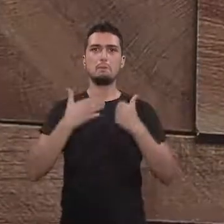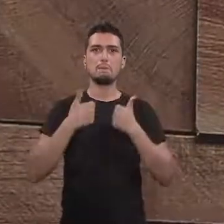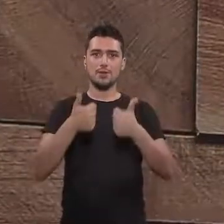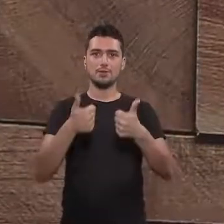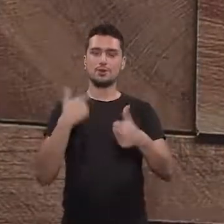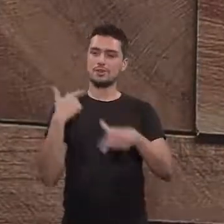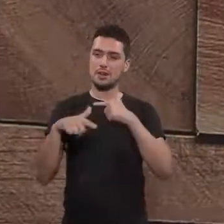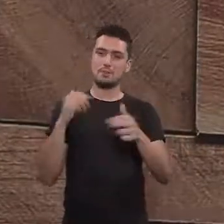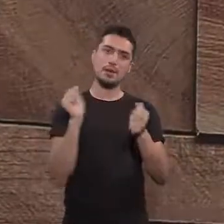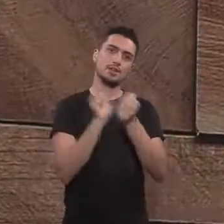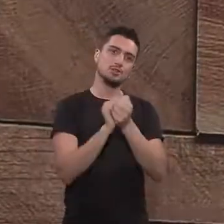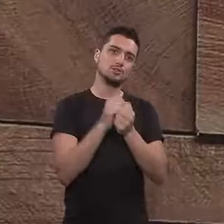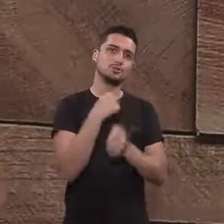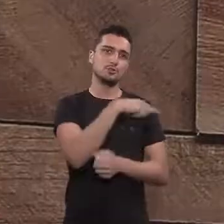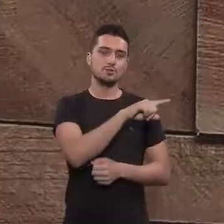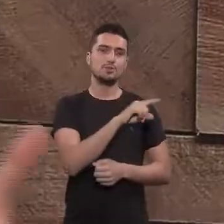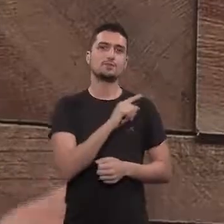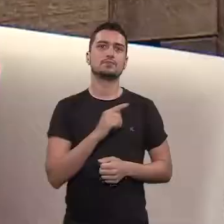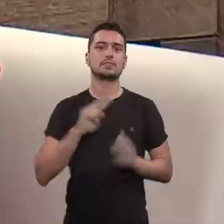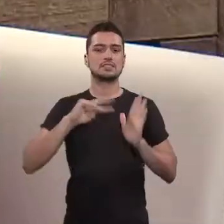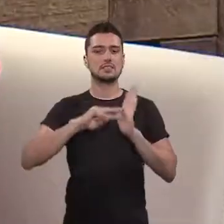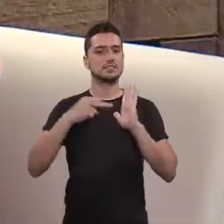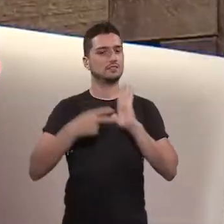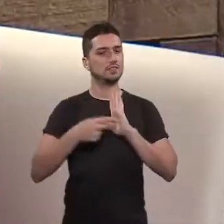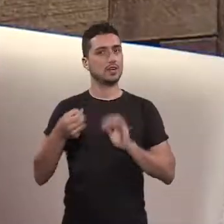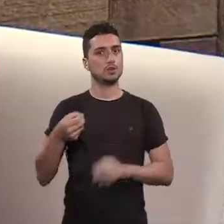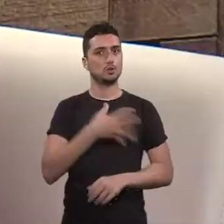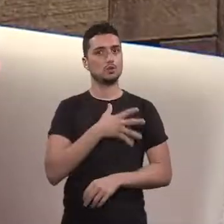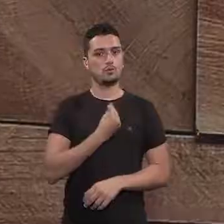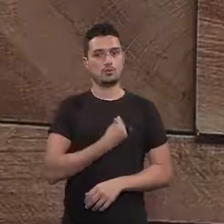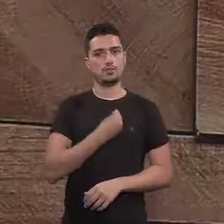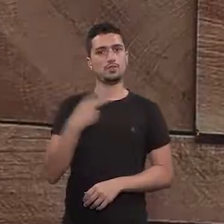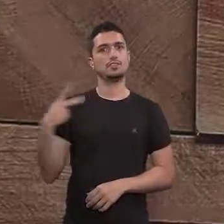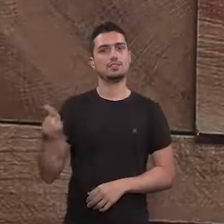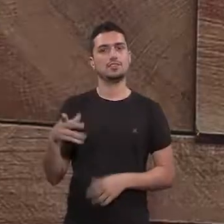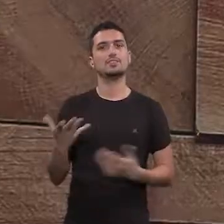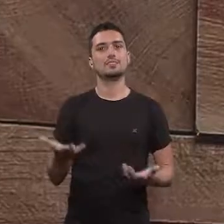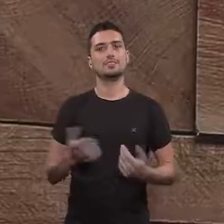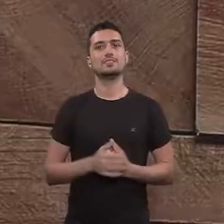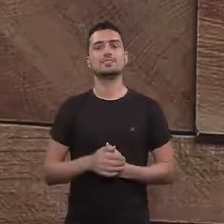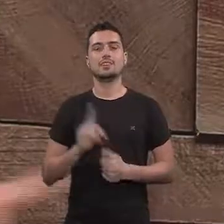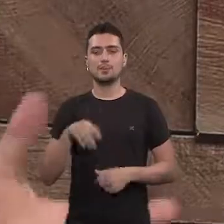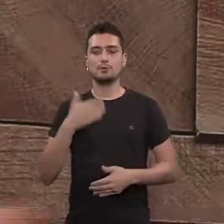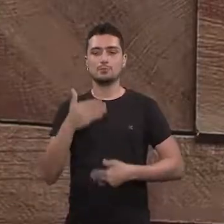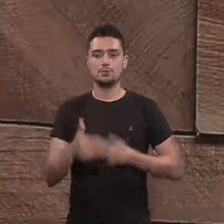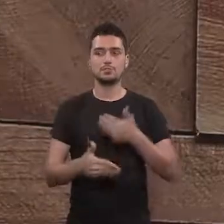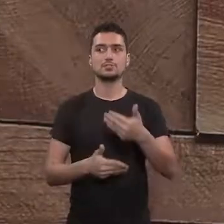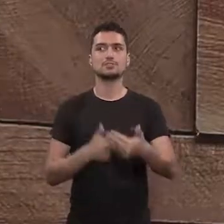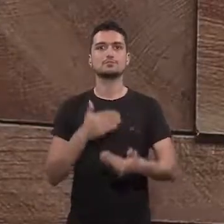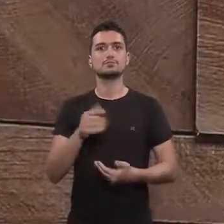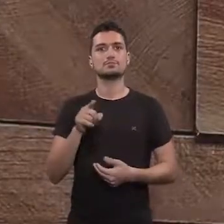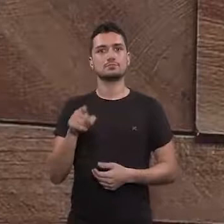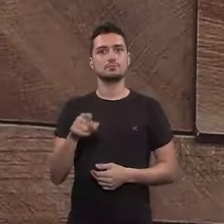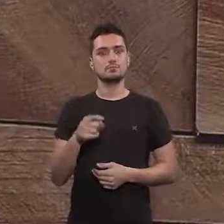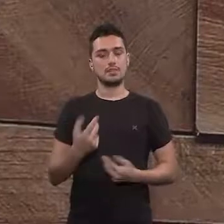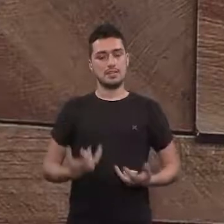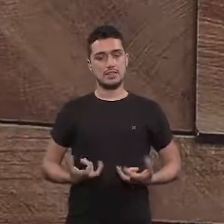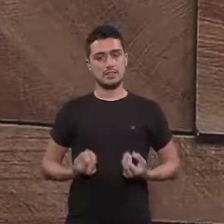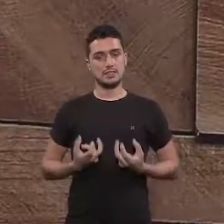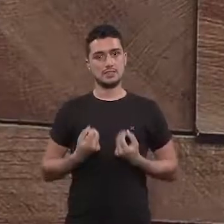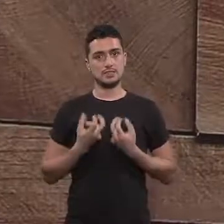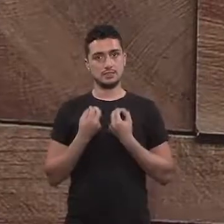ficou trabalhando conosco. Tá? Então, ressignificou mesmo a vida dela, exatamente, né? Exatamente. Tá? Isso é um processo. Então, nessa paciente com